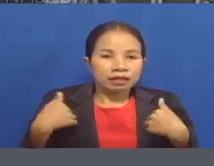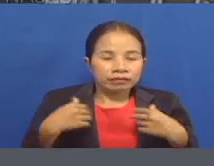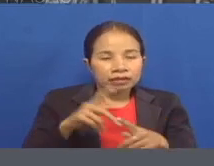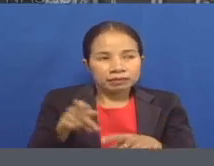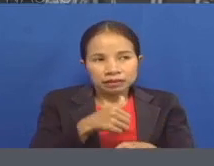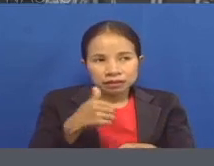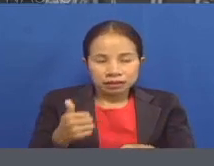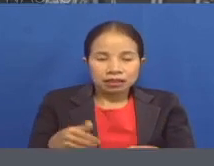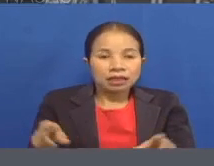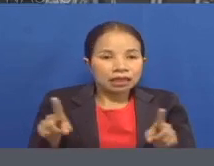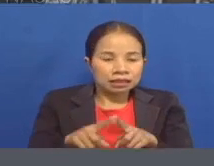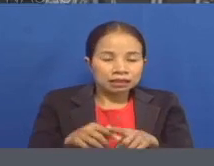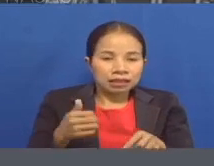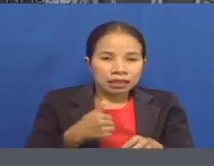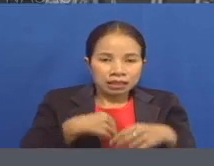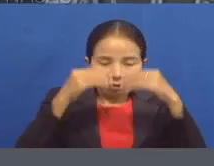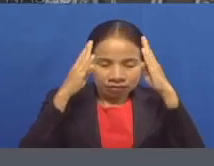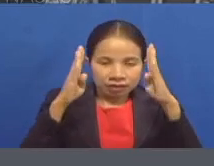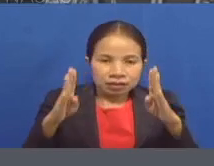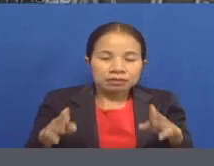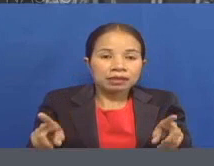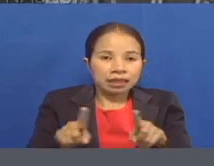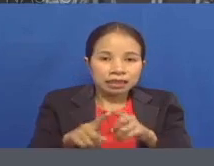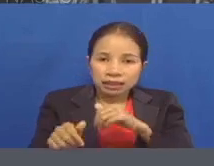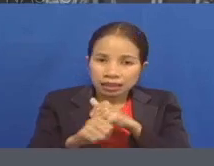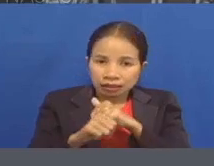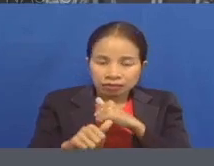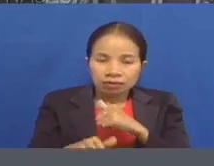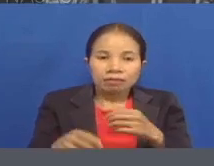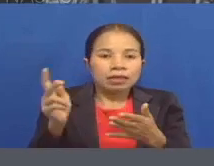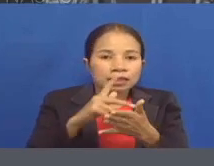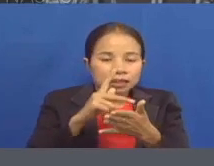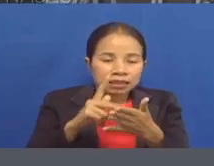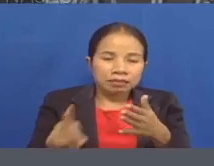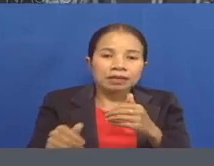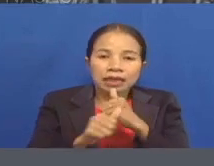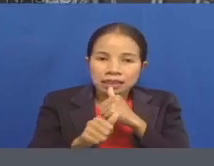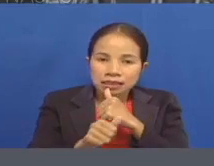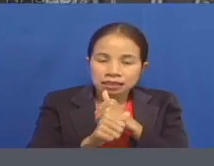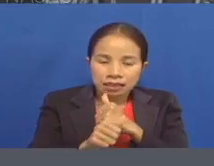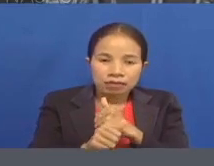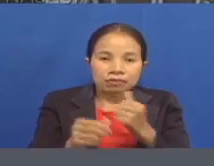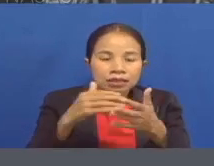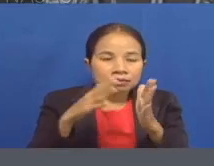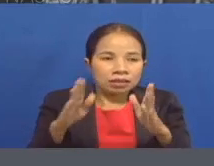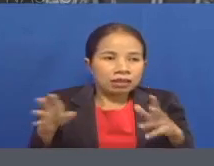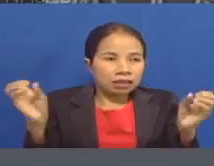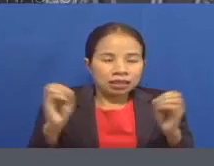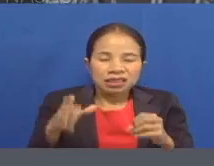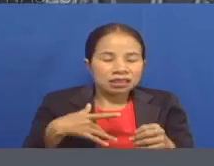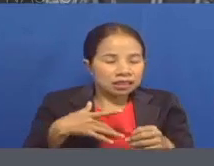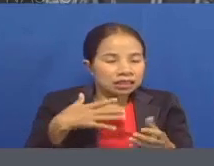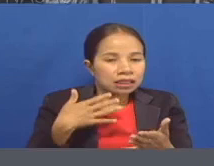ruma saitian sa autor, docente saitian sa autor ba crime ruma ka ação ruma ou ni estudante nela